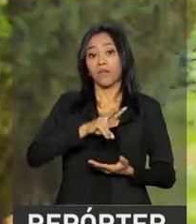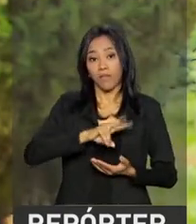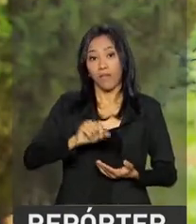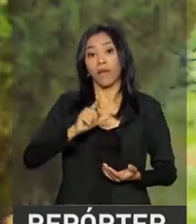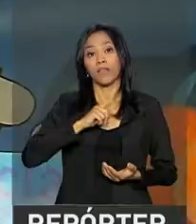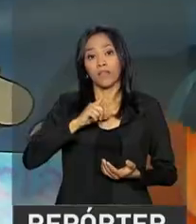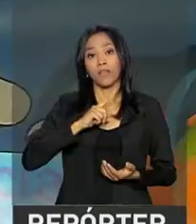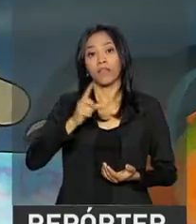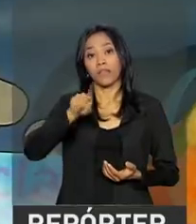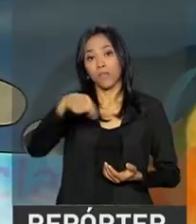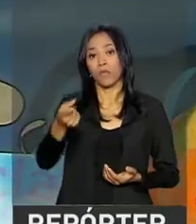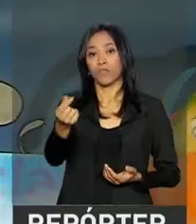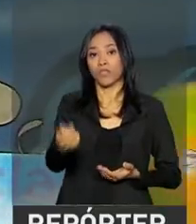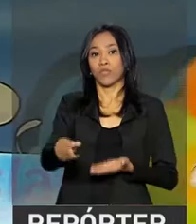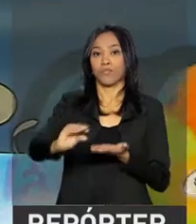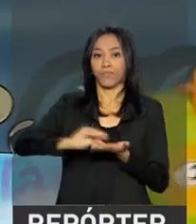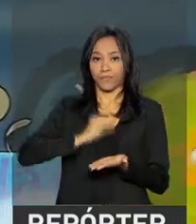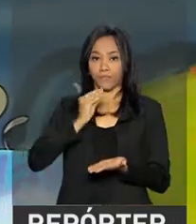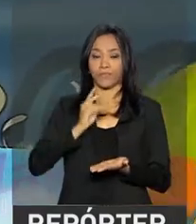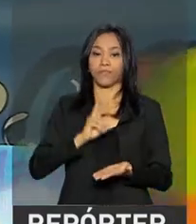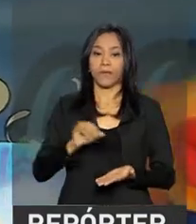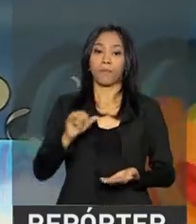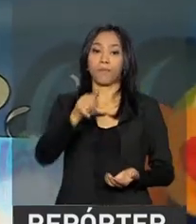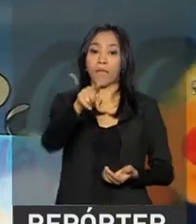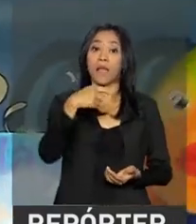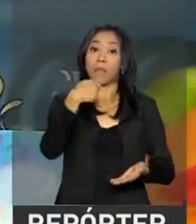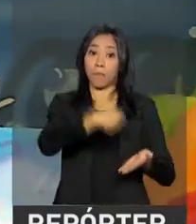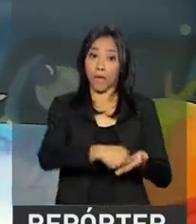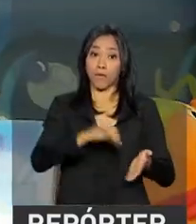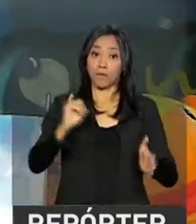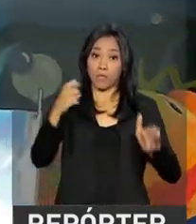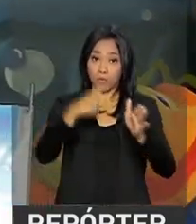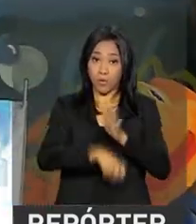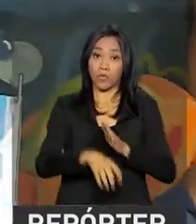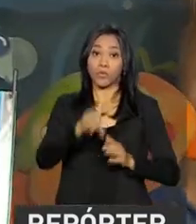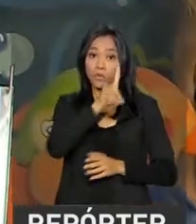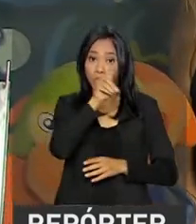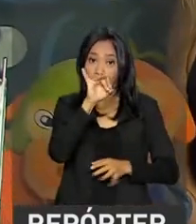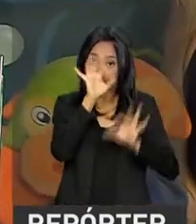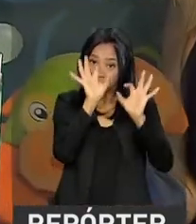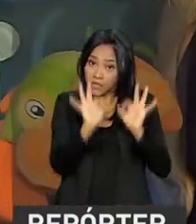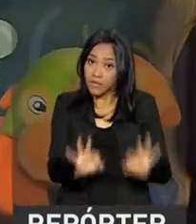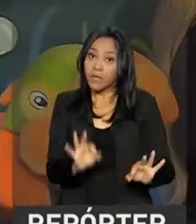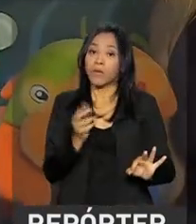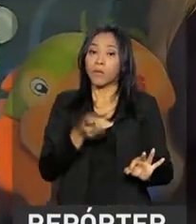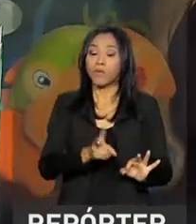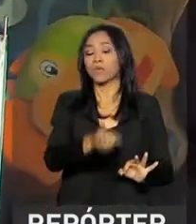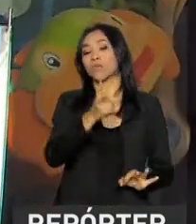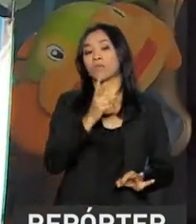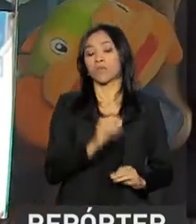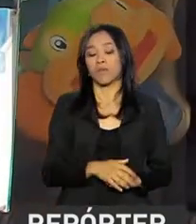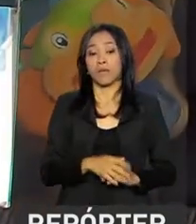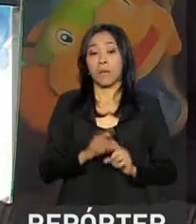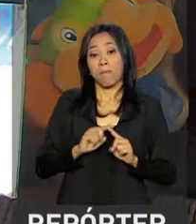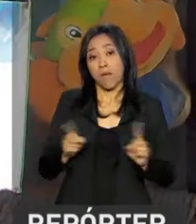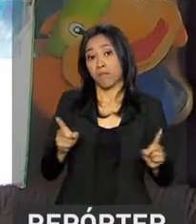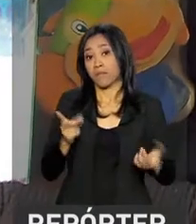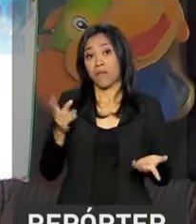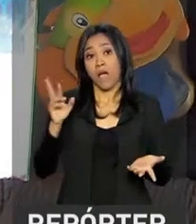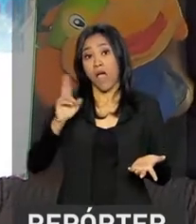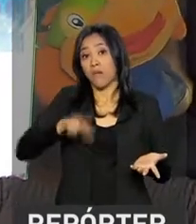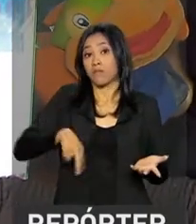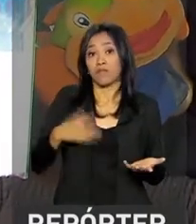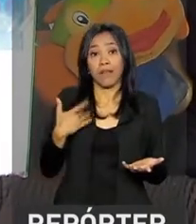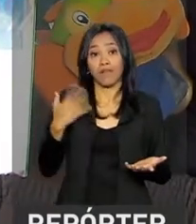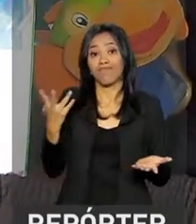retorno imediato. A Riane paga os impostos do Simples Nacional em dia para manter os benefícios. Mas quem por alguma razão foi